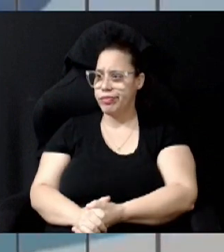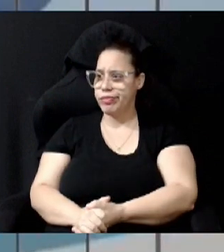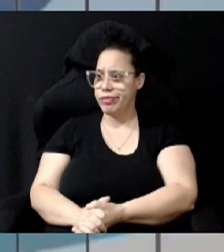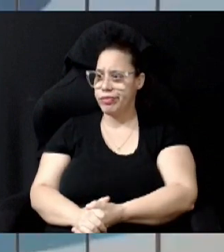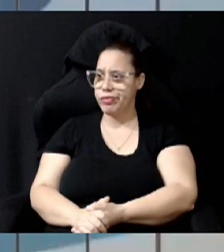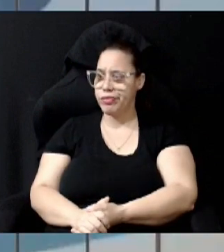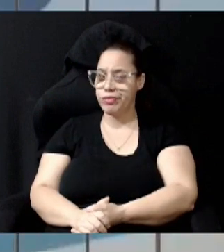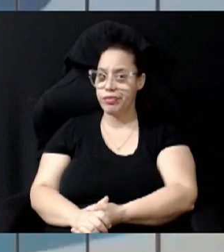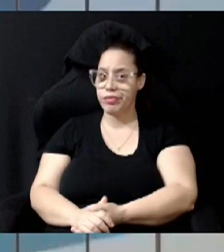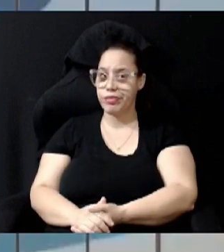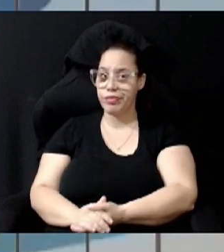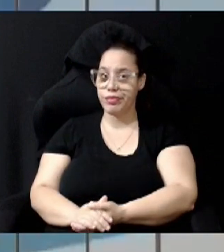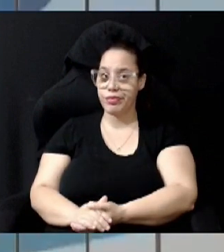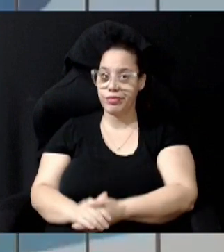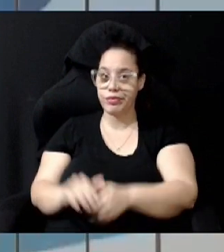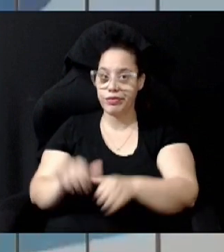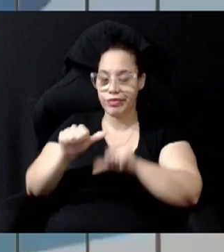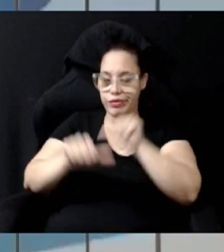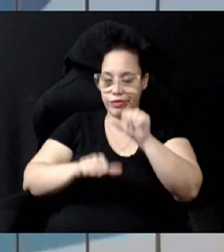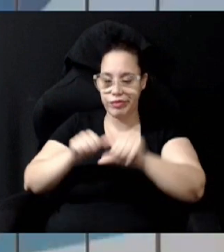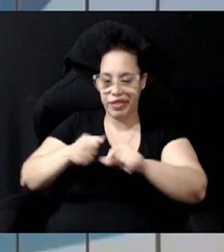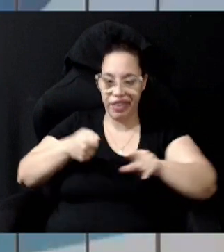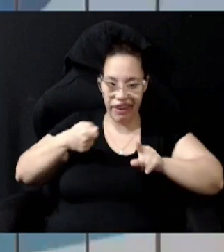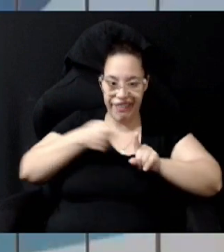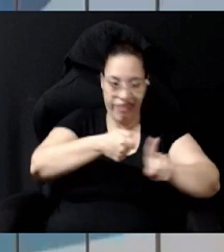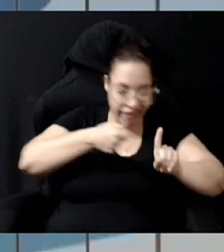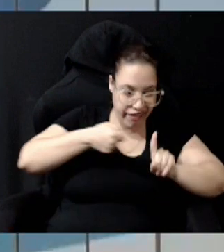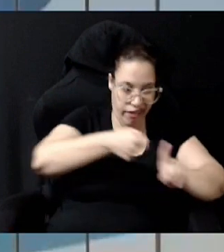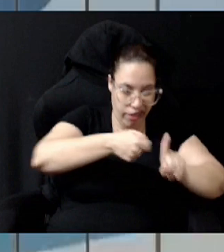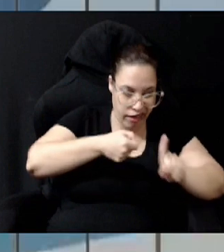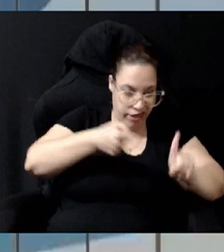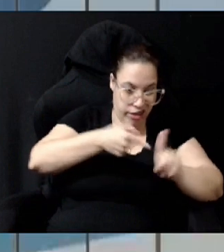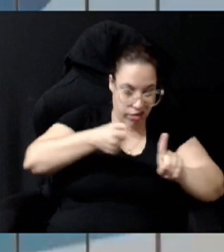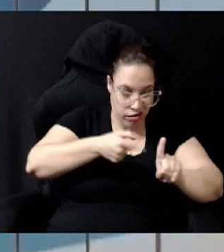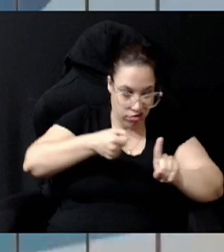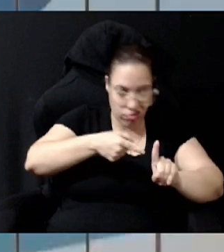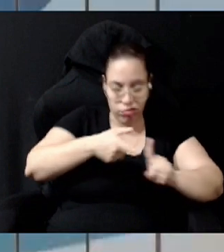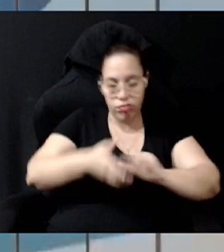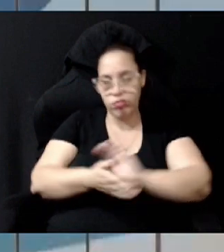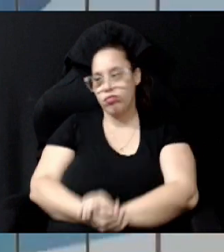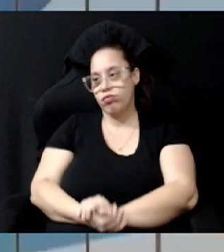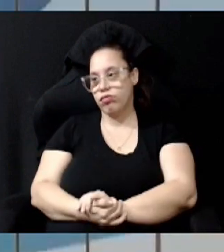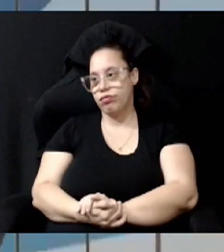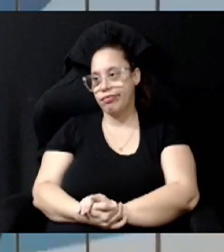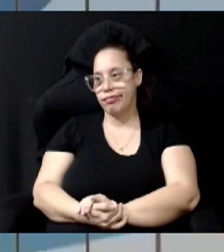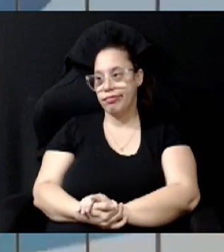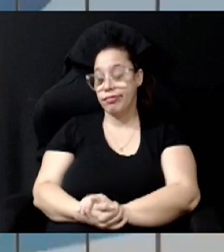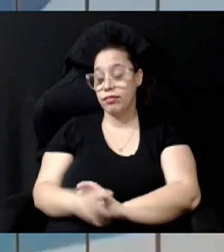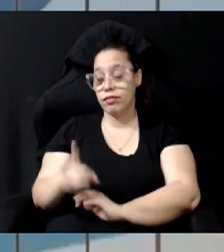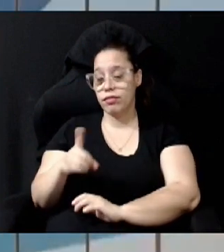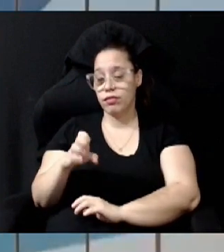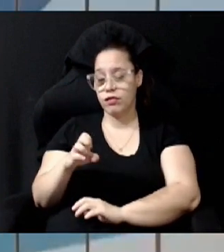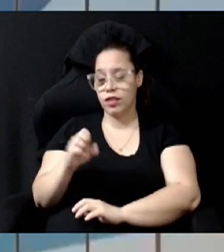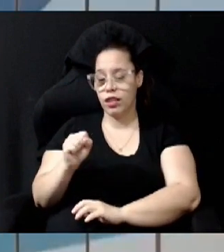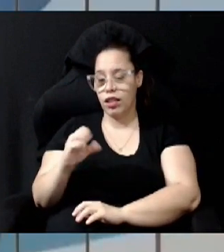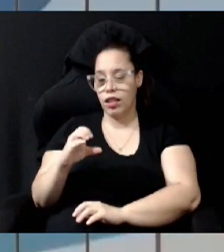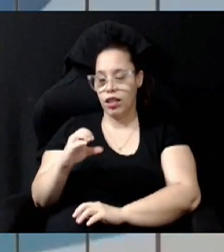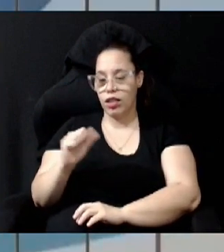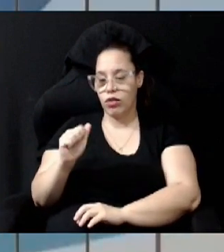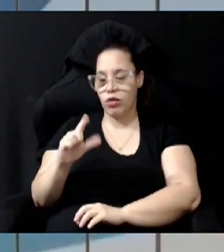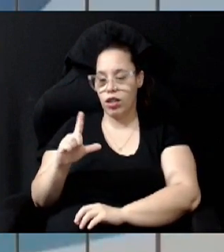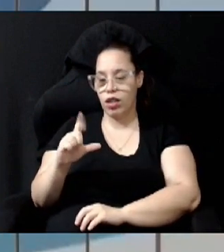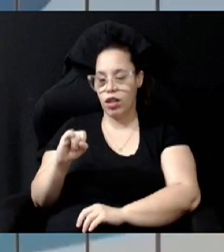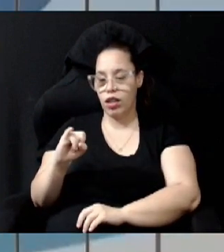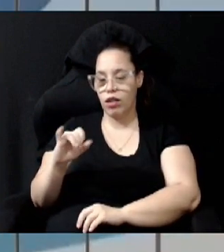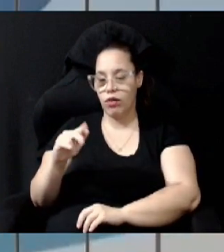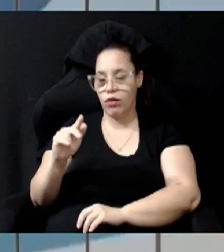É substituído pela agressão ao indivíduo, a desqualificação, né? Ele falou, você está começando a entender? Eu falei, pai, estou começando a